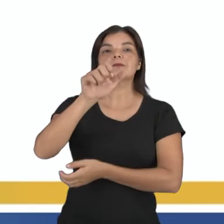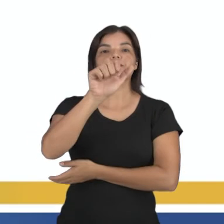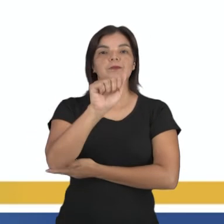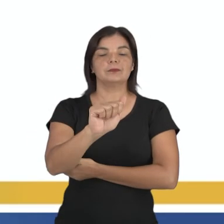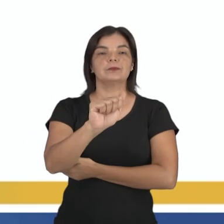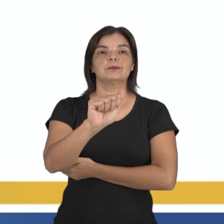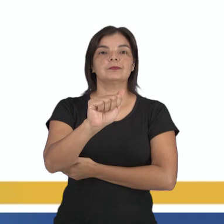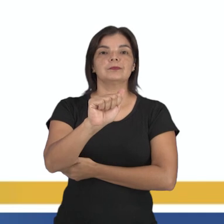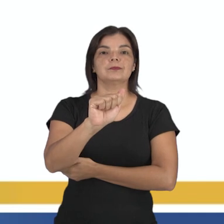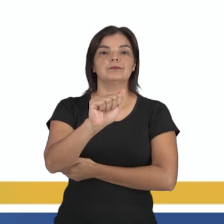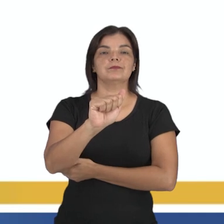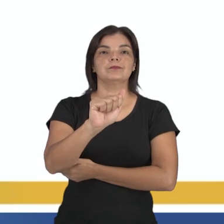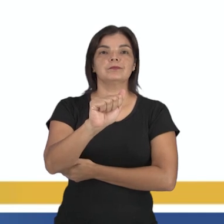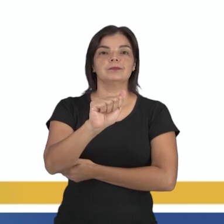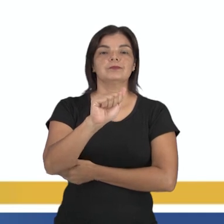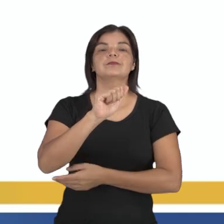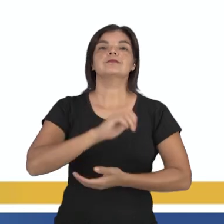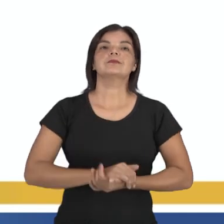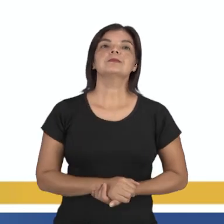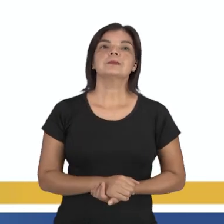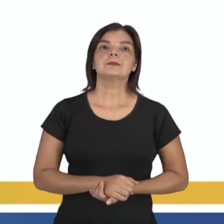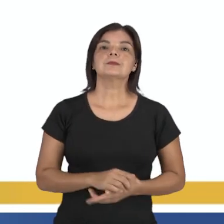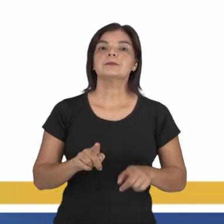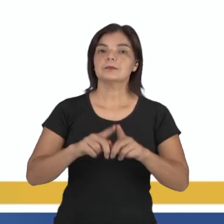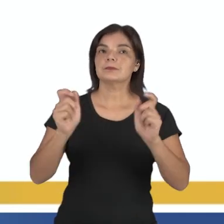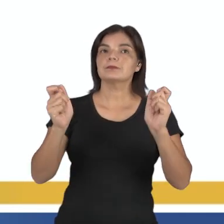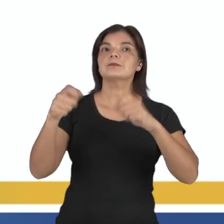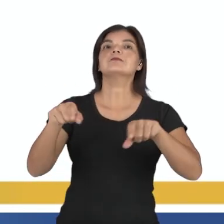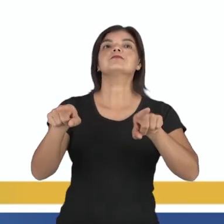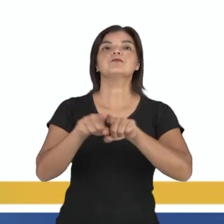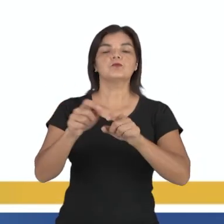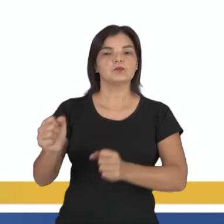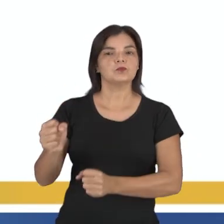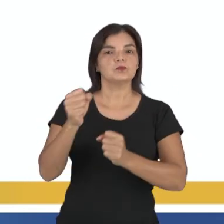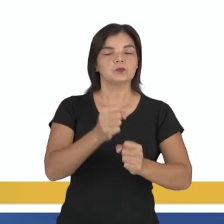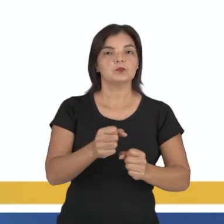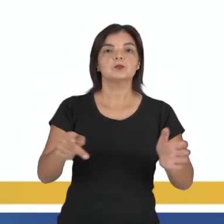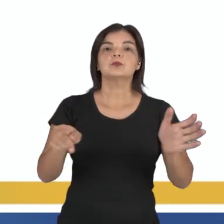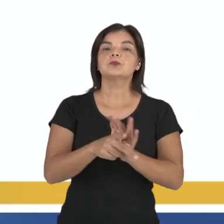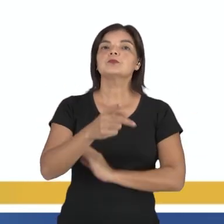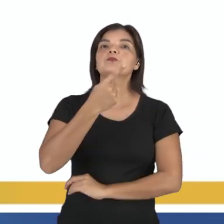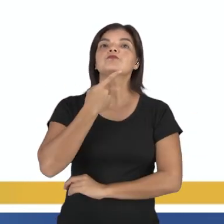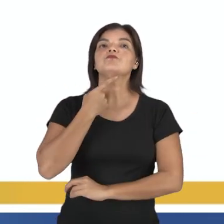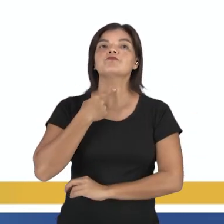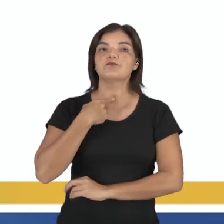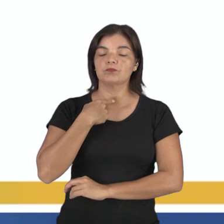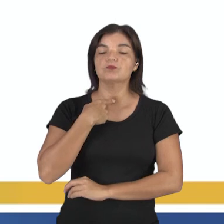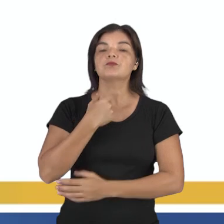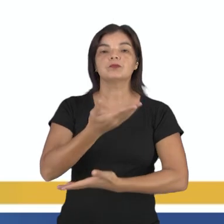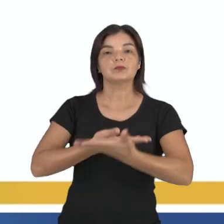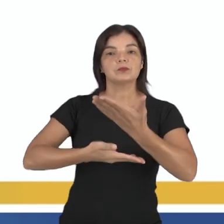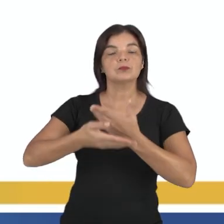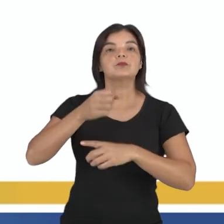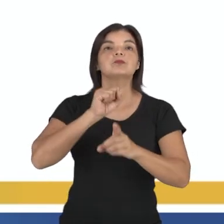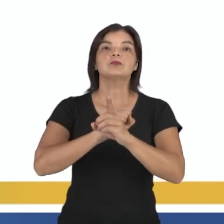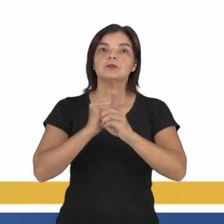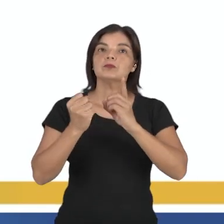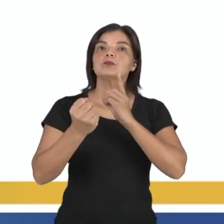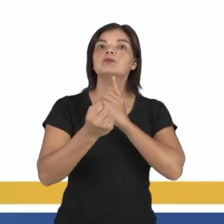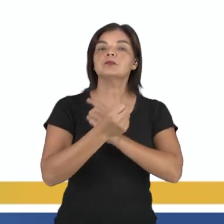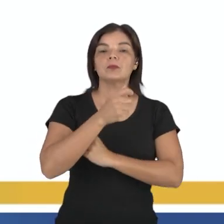está expressa na alternativa A, a probabilidade de impor a própria vontade de uma relação